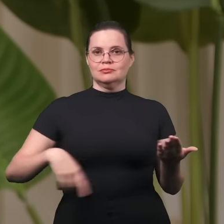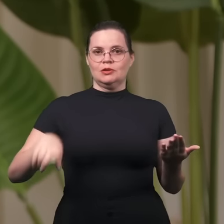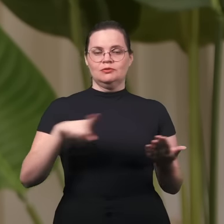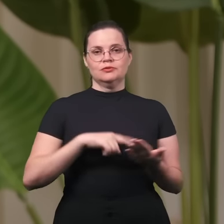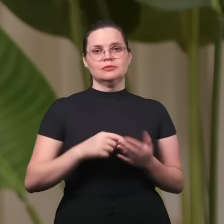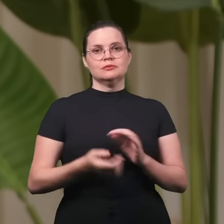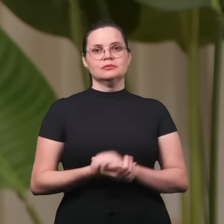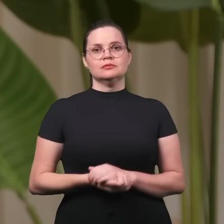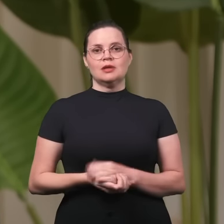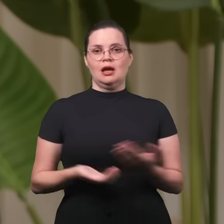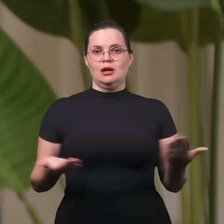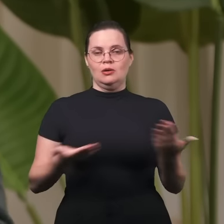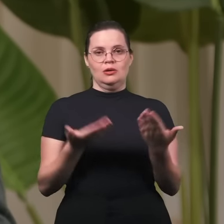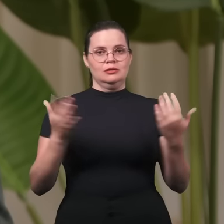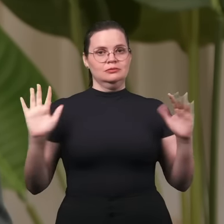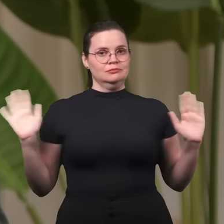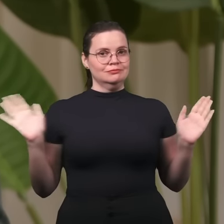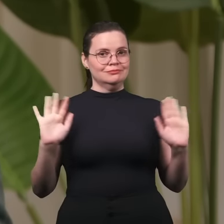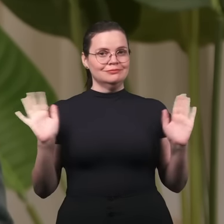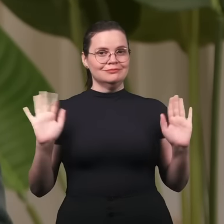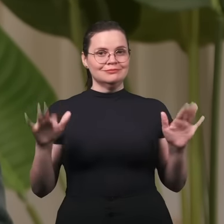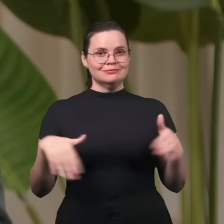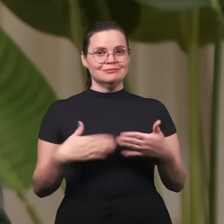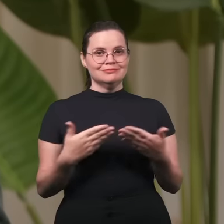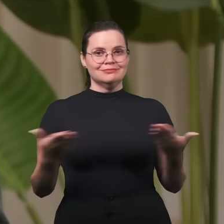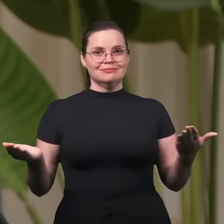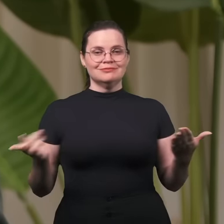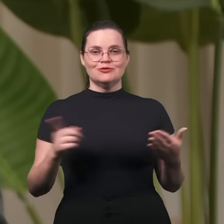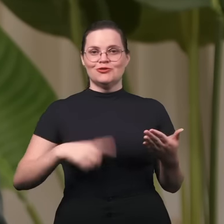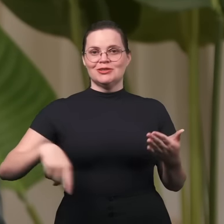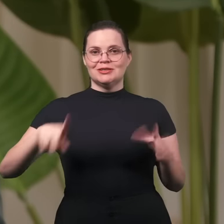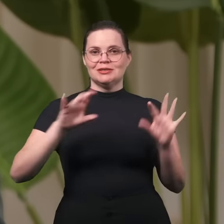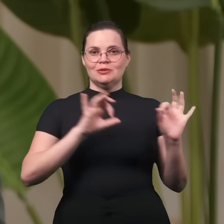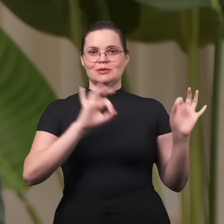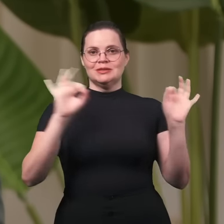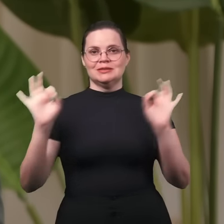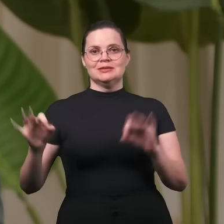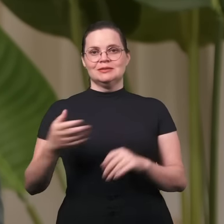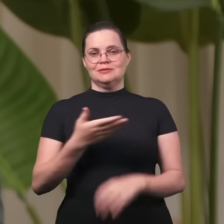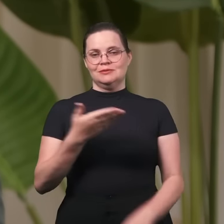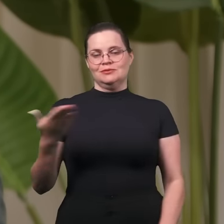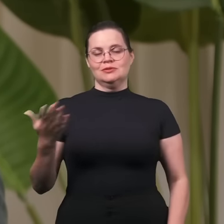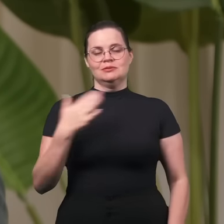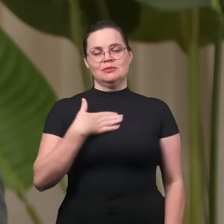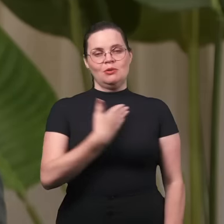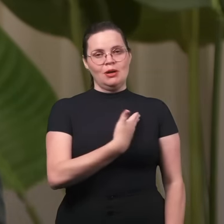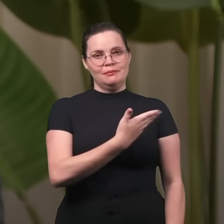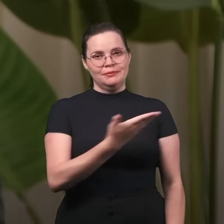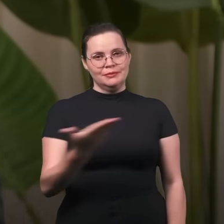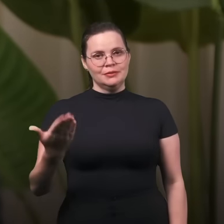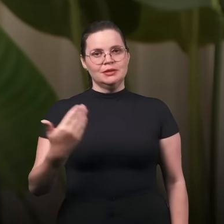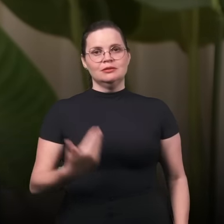nós queremos nos despedir então do querido irmão, nosso querido amigo que nos